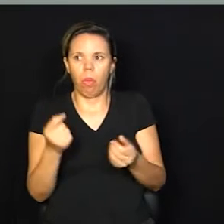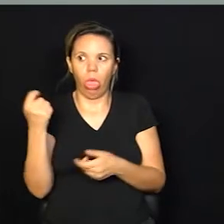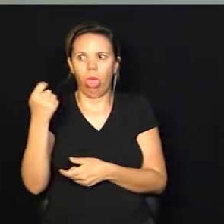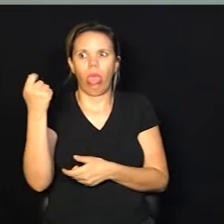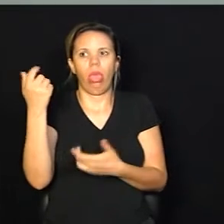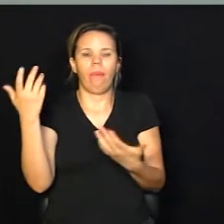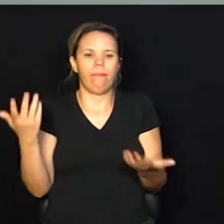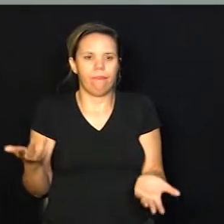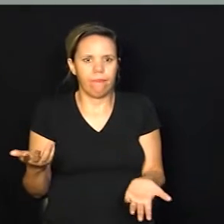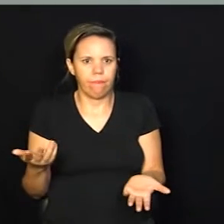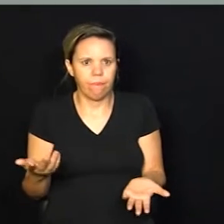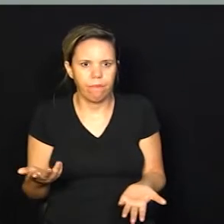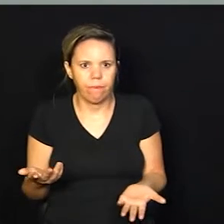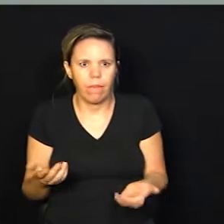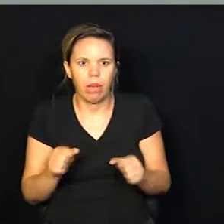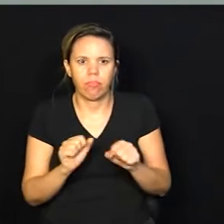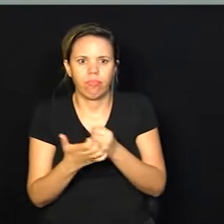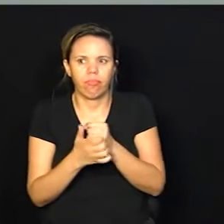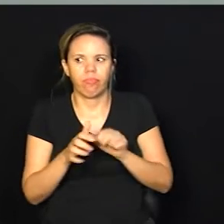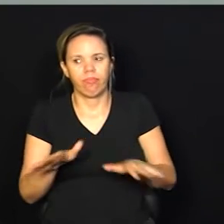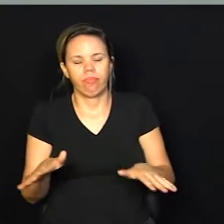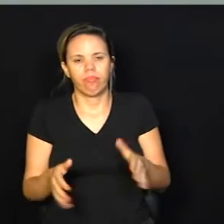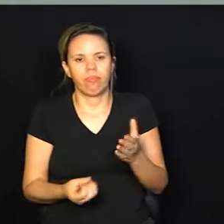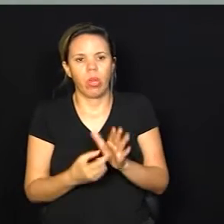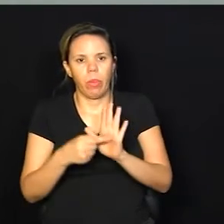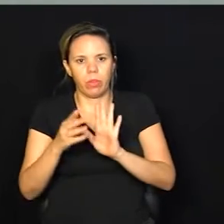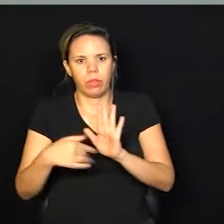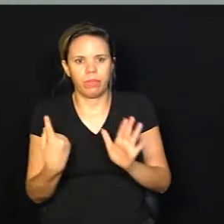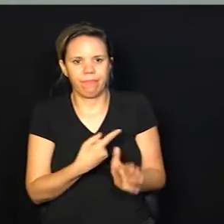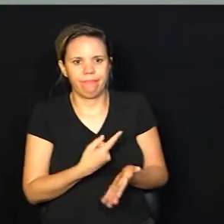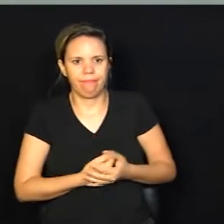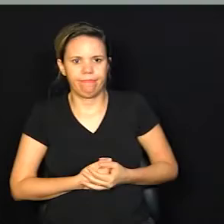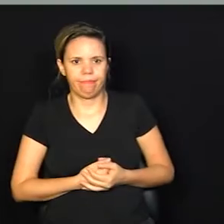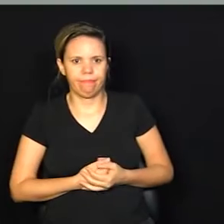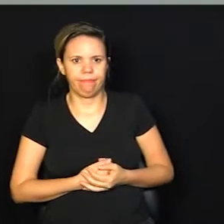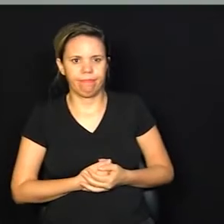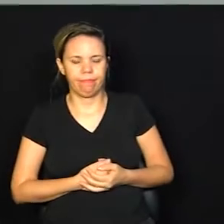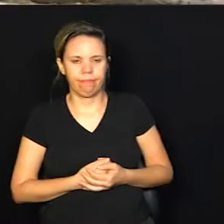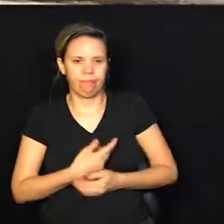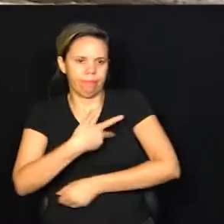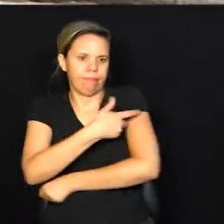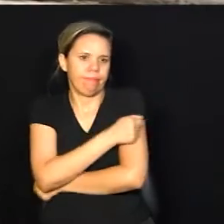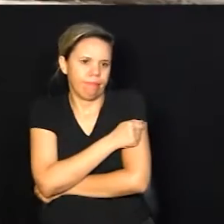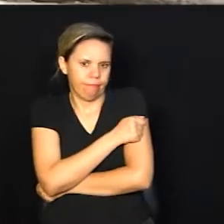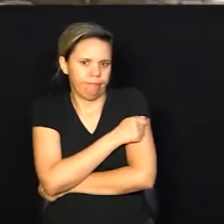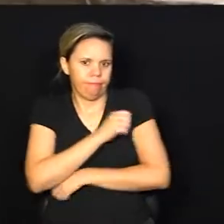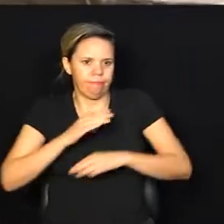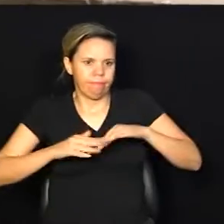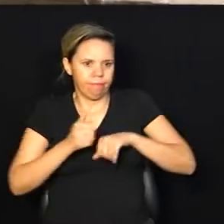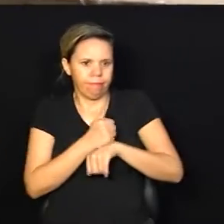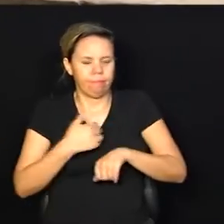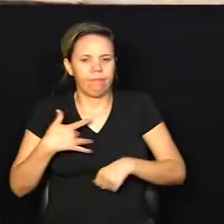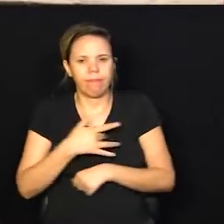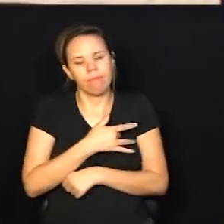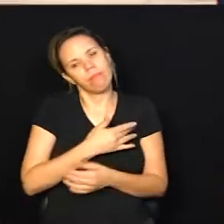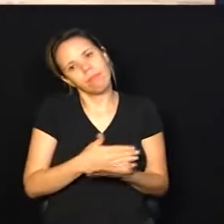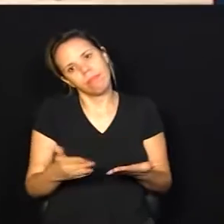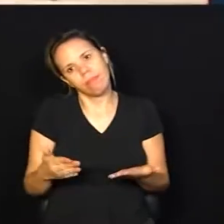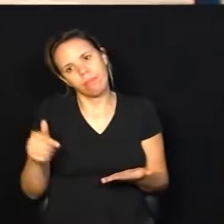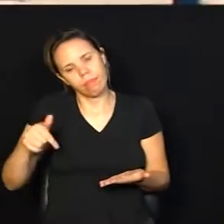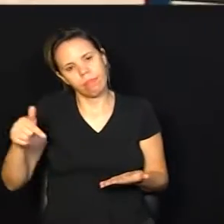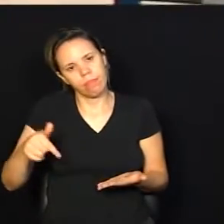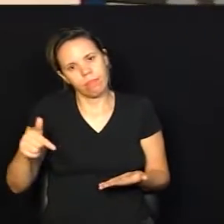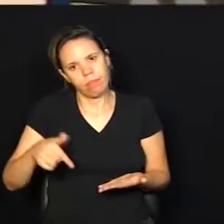evoluir, se vai vir muito grave. E a pandemia veio para mostrar isso para a gente, né? A vacinação dos profissionais de